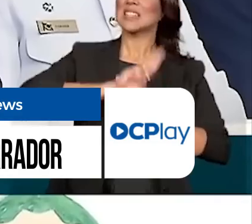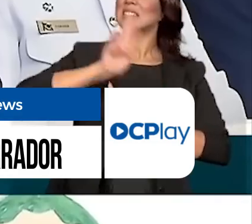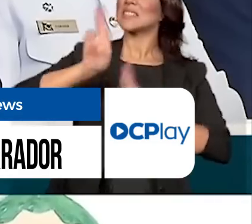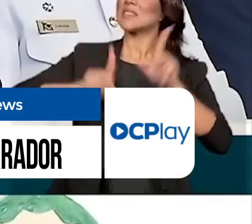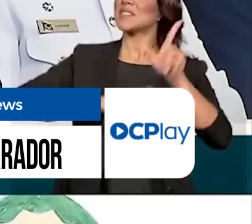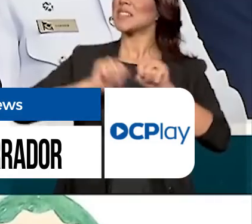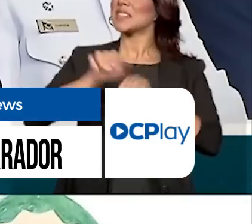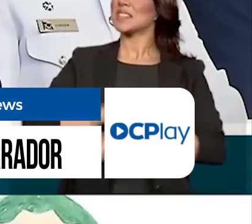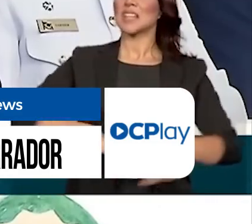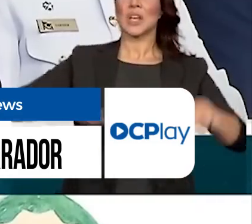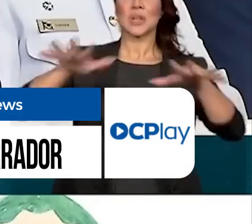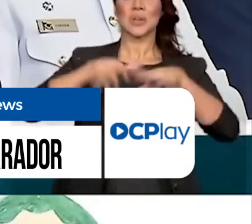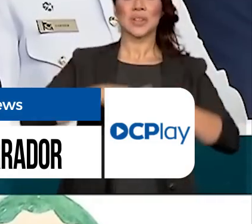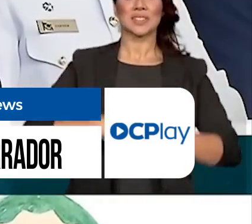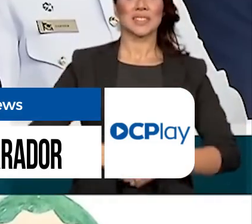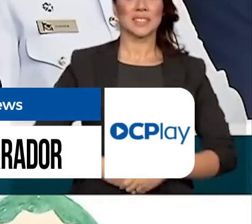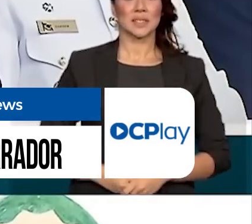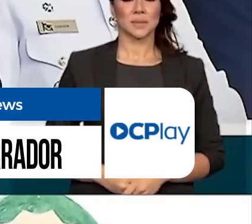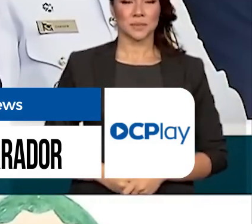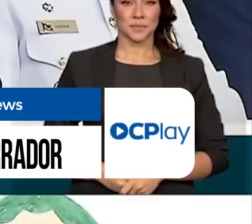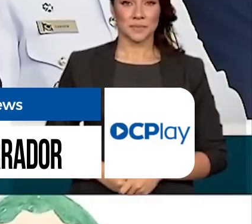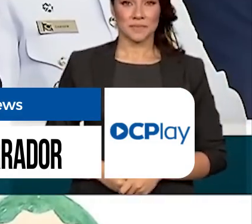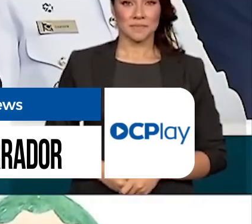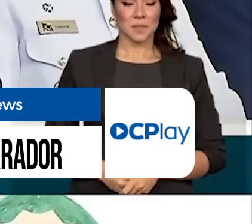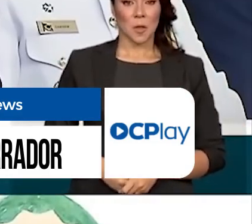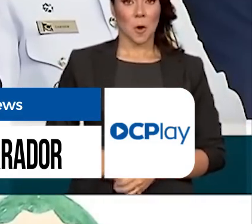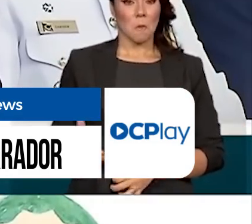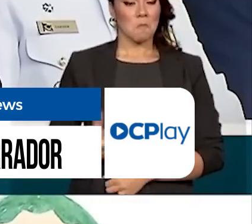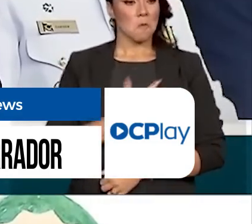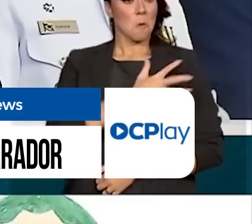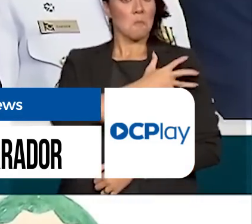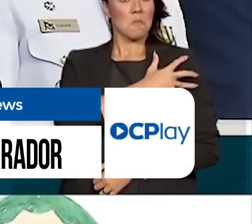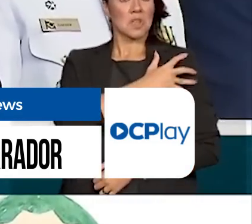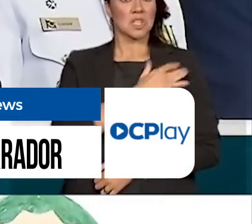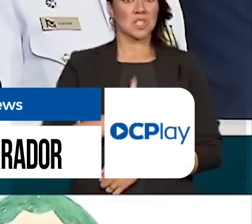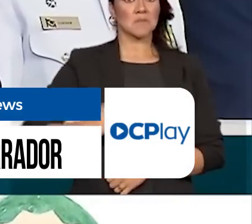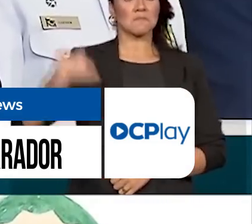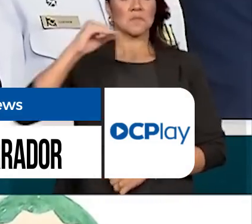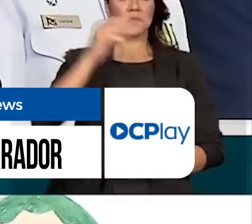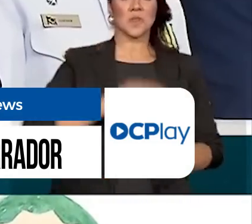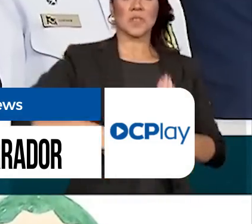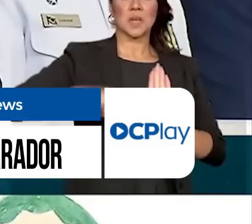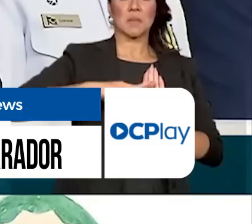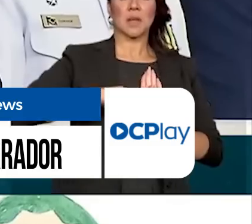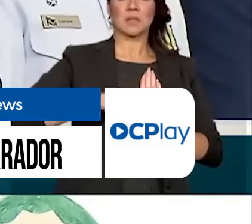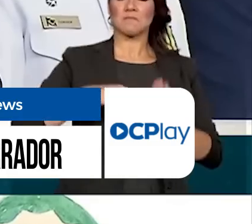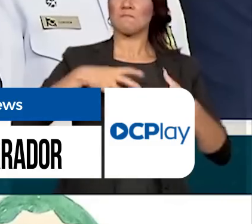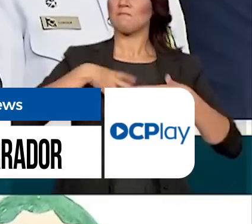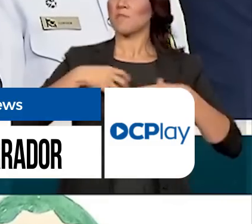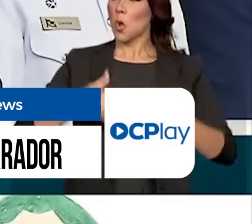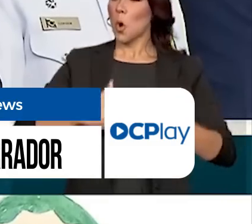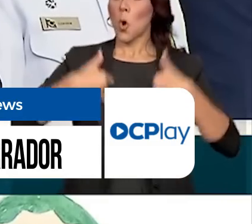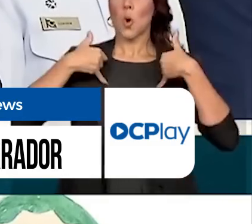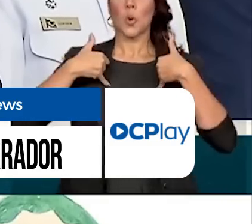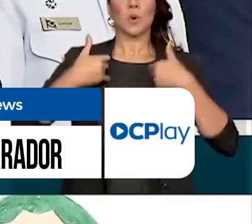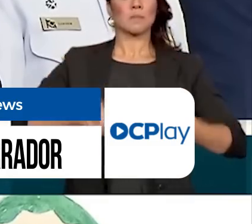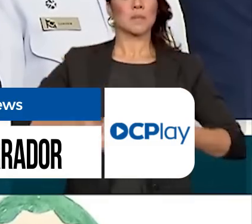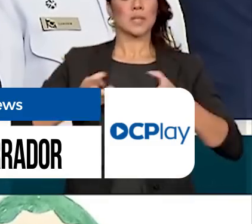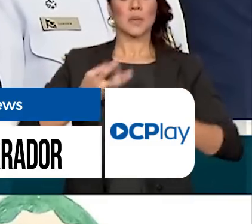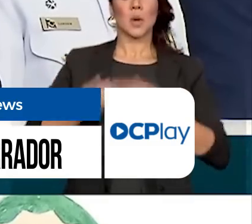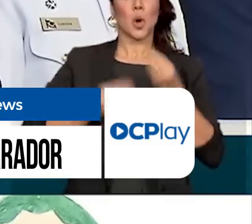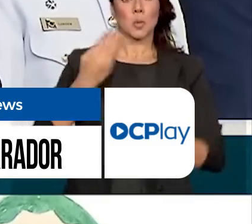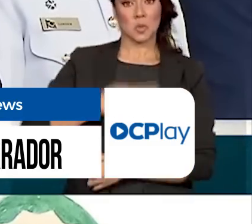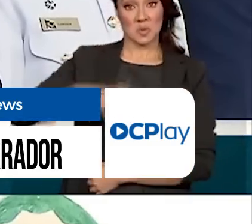e rico território. Como comandante supremo das Forças Armadas, muito me orgulha perceber como